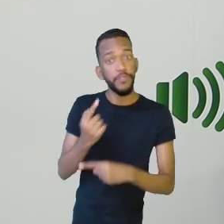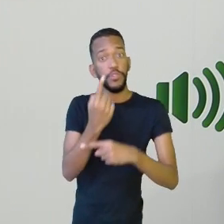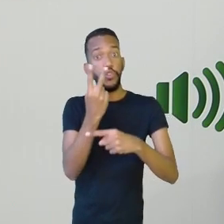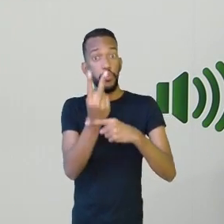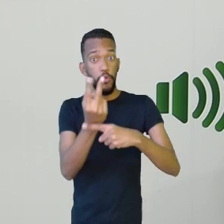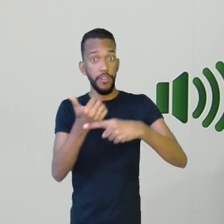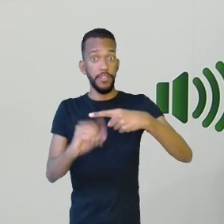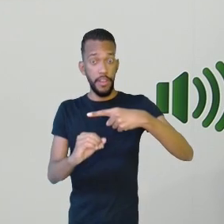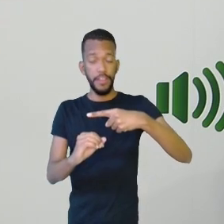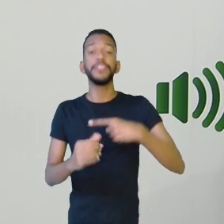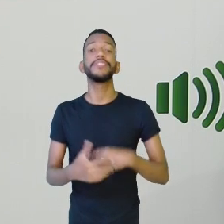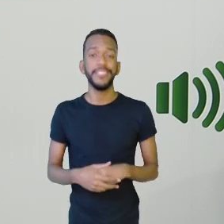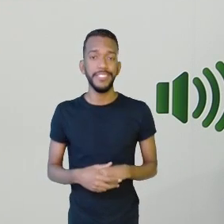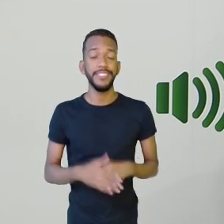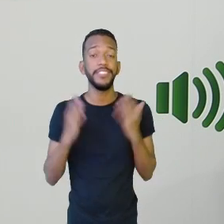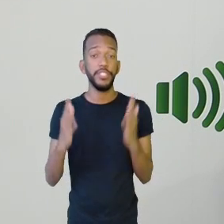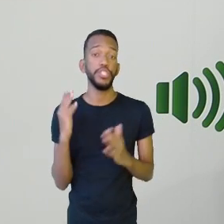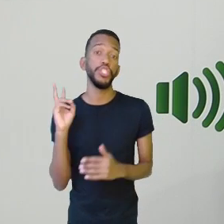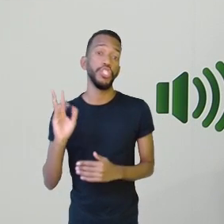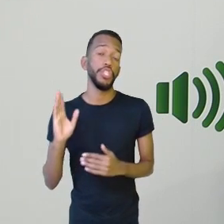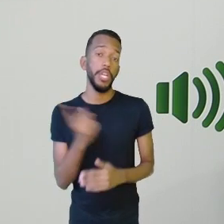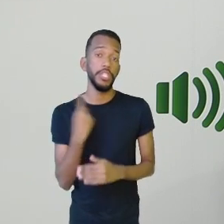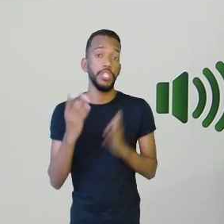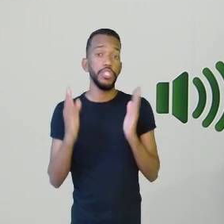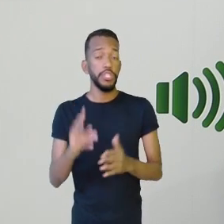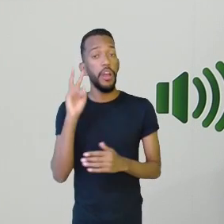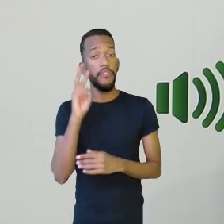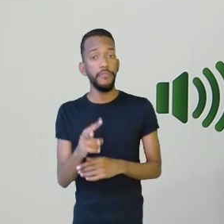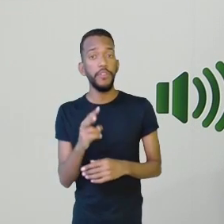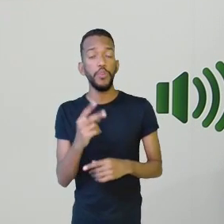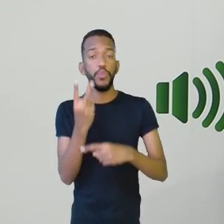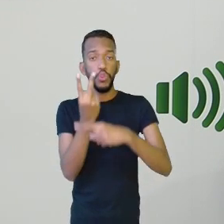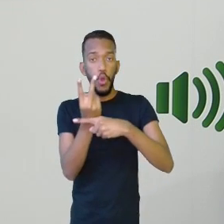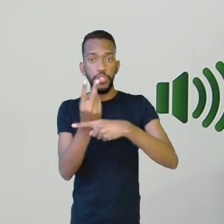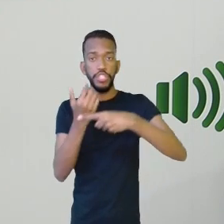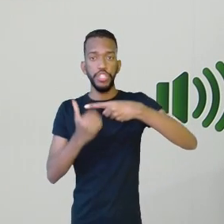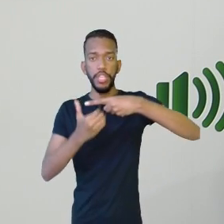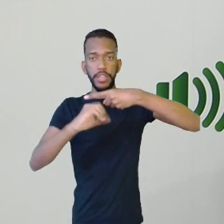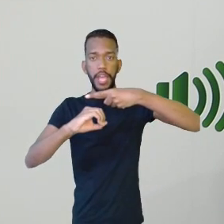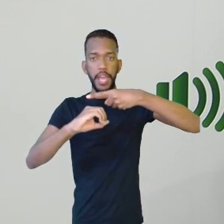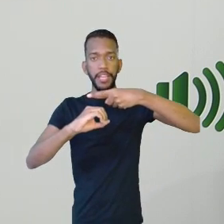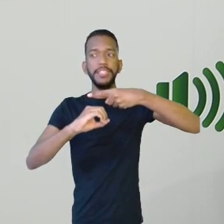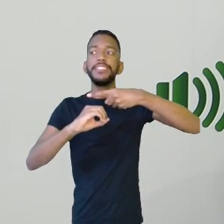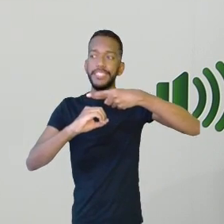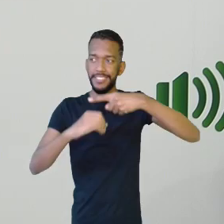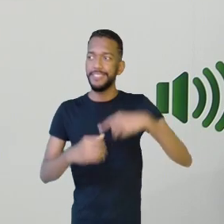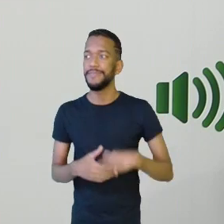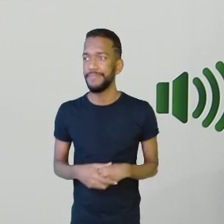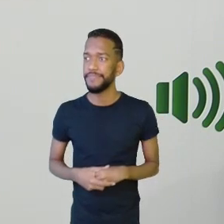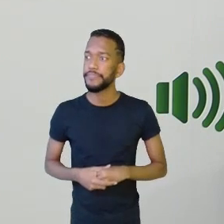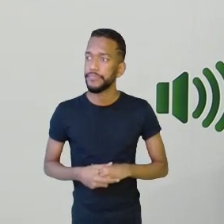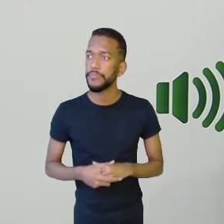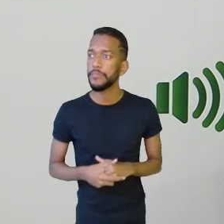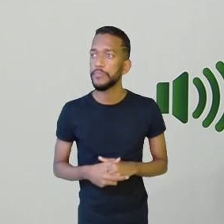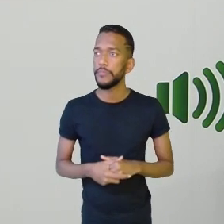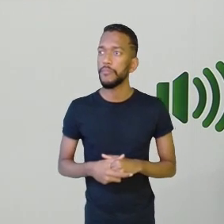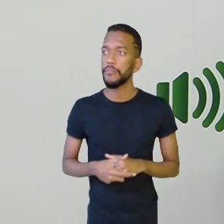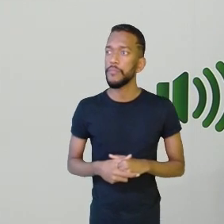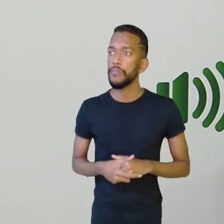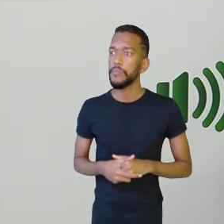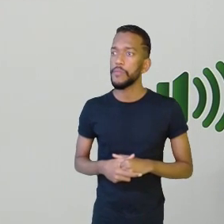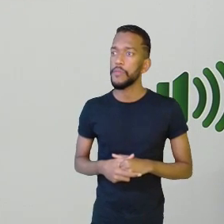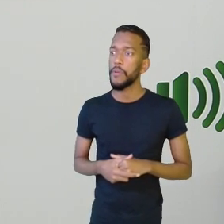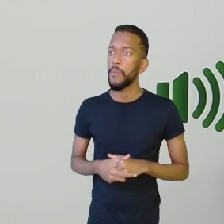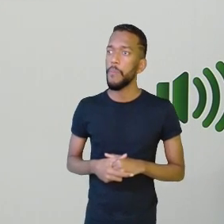2 décimos. 2 partes de 10. Correto? Então, olha bem.